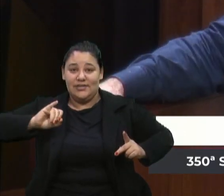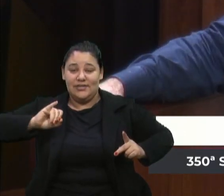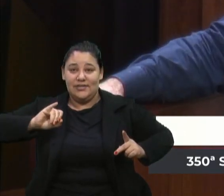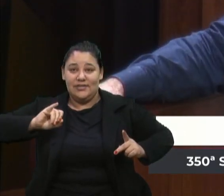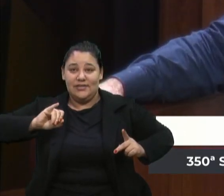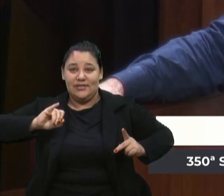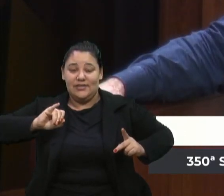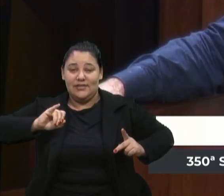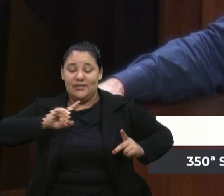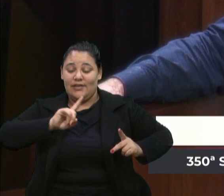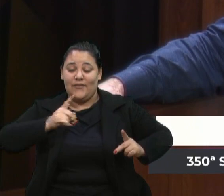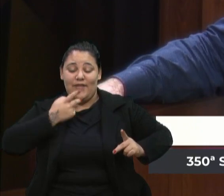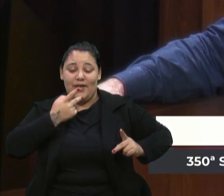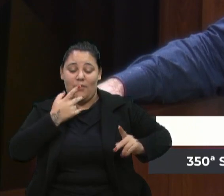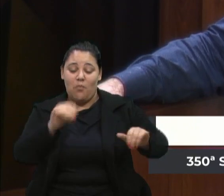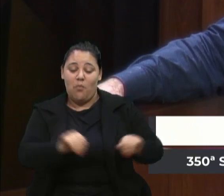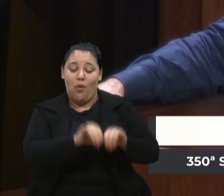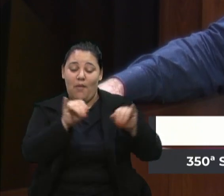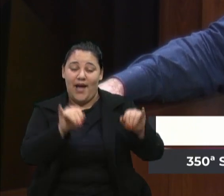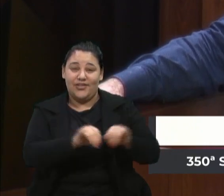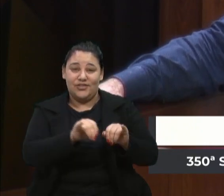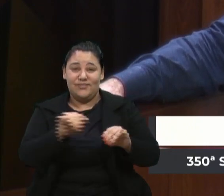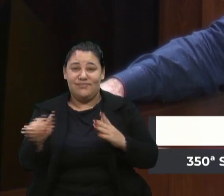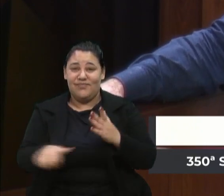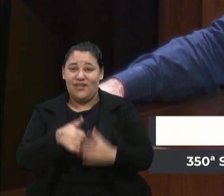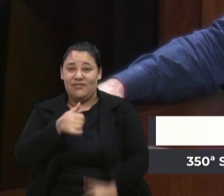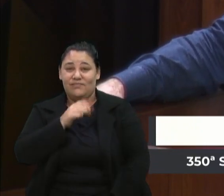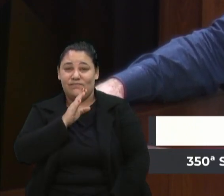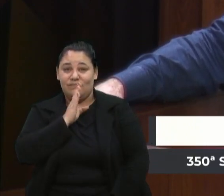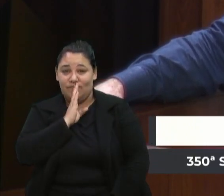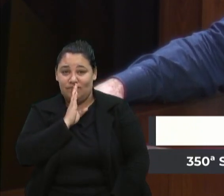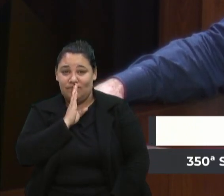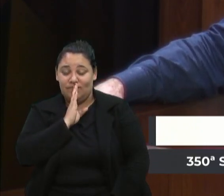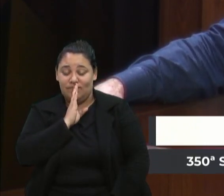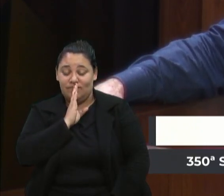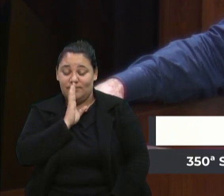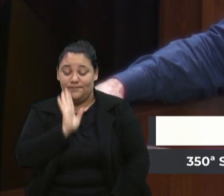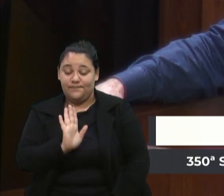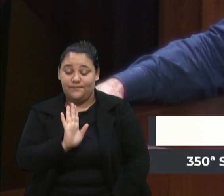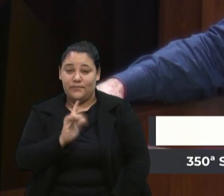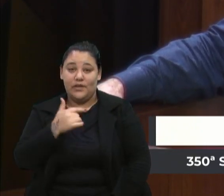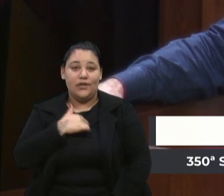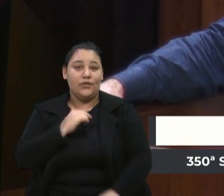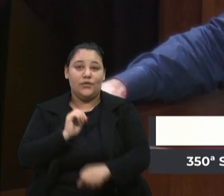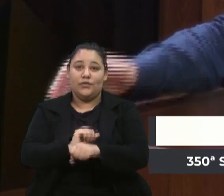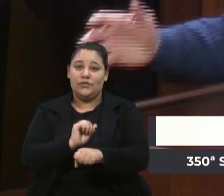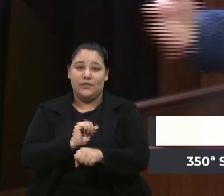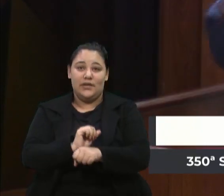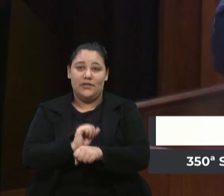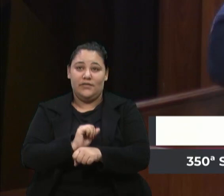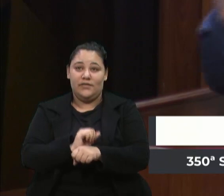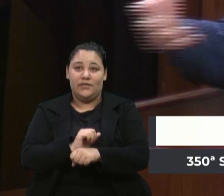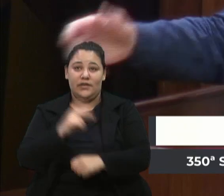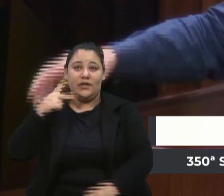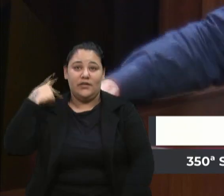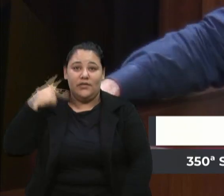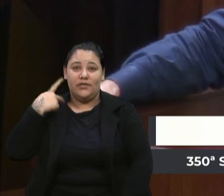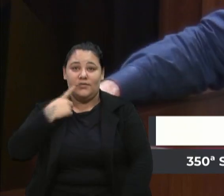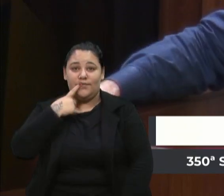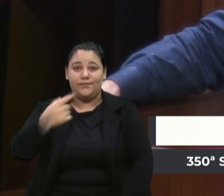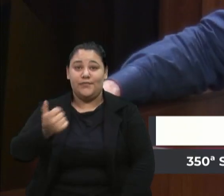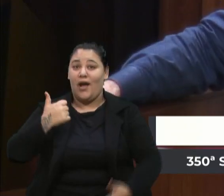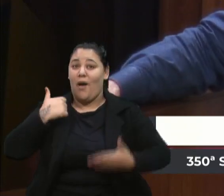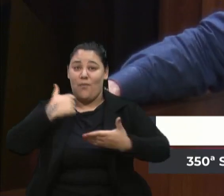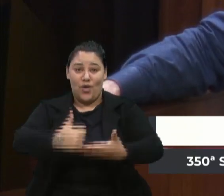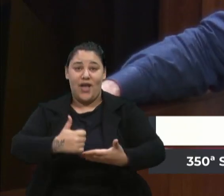somando pontos. Eu não esperava que a vereadora fosse defender o comportamento do governo federal no episódio, nesta catástrofe